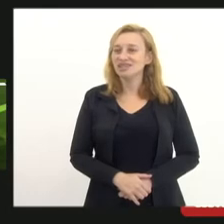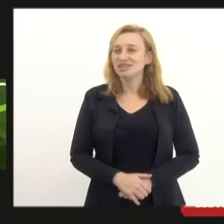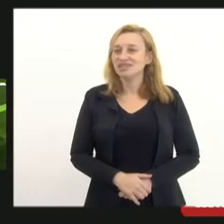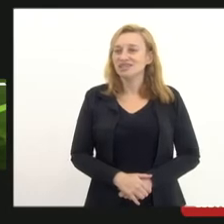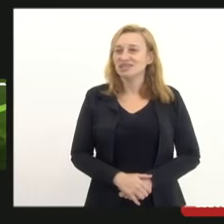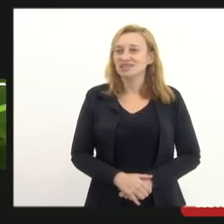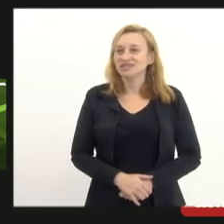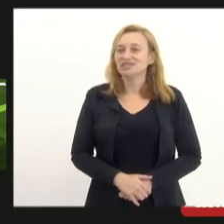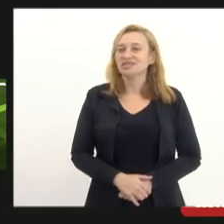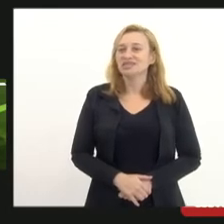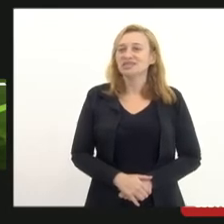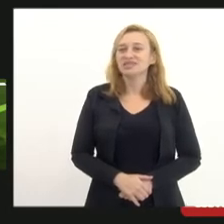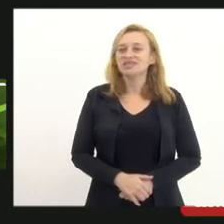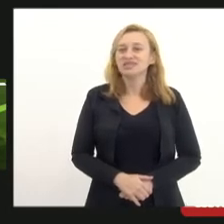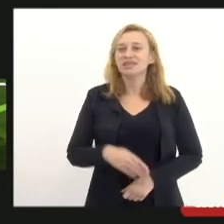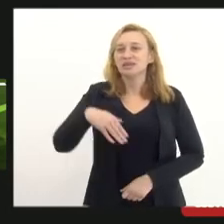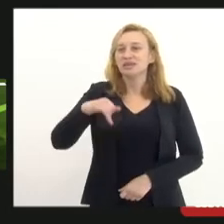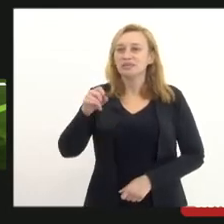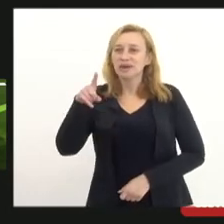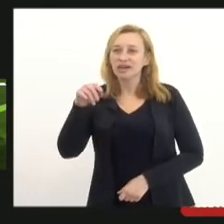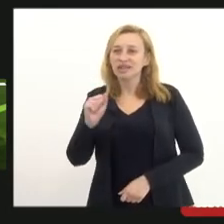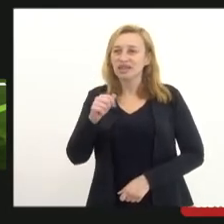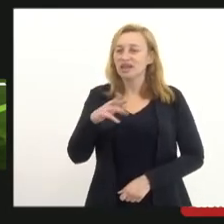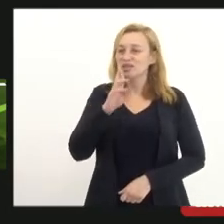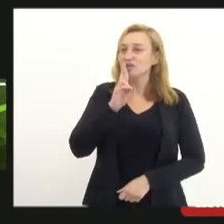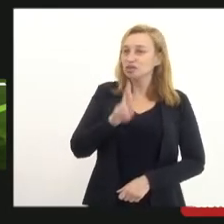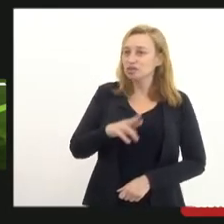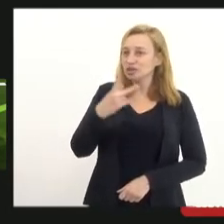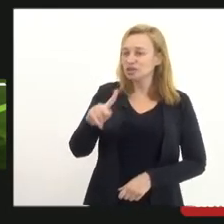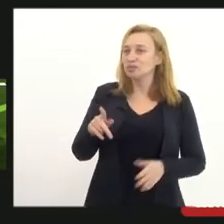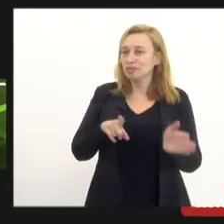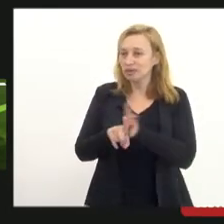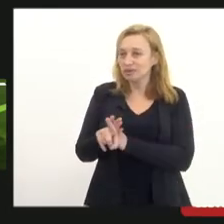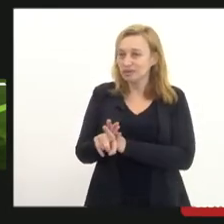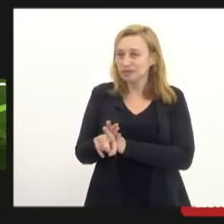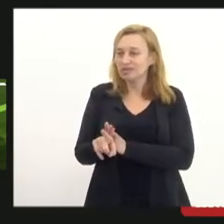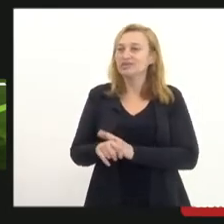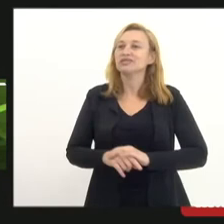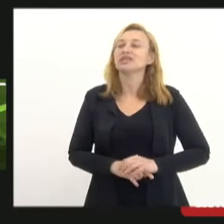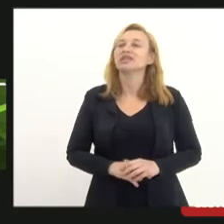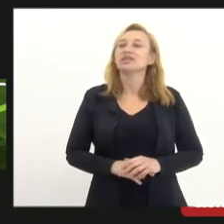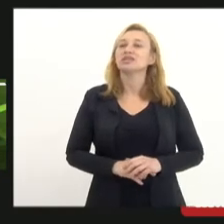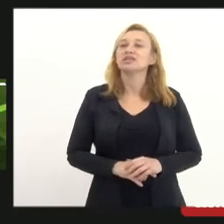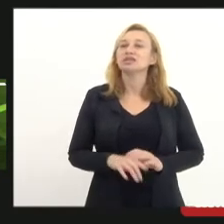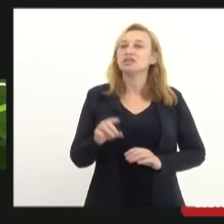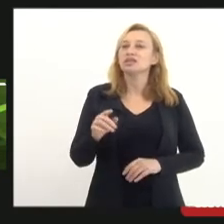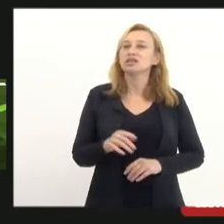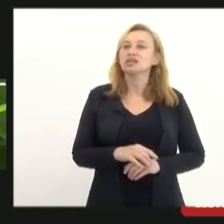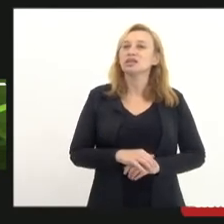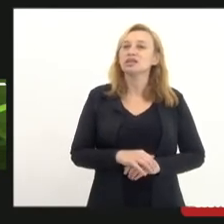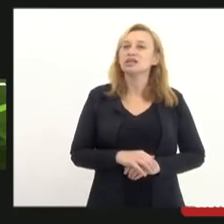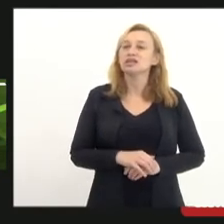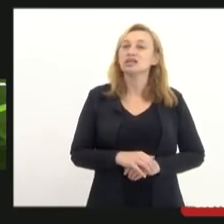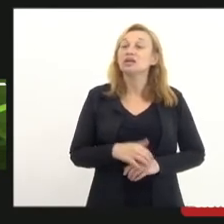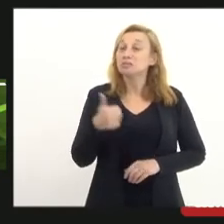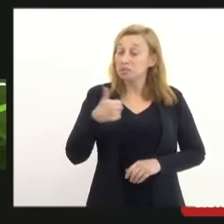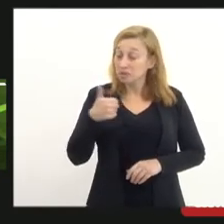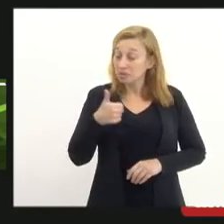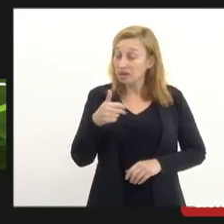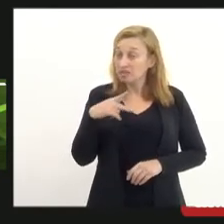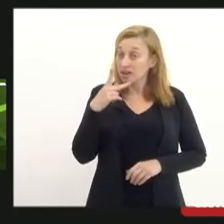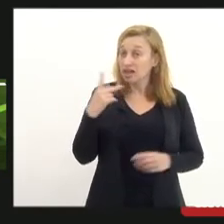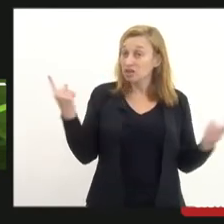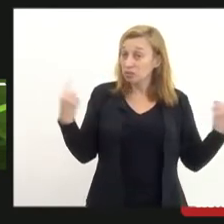Pode responder. Doutora Magda, eu vou responder a sua pergunta, tá? Responder a sua pergunta. Primeiro, eu vou falar